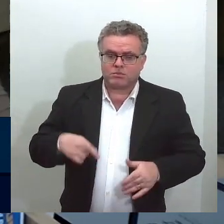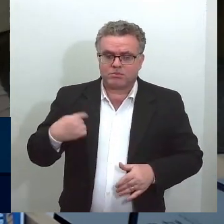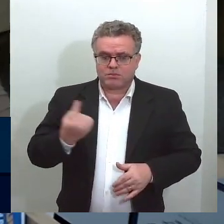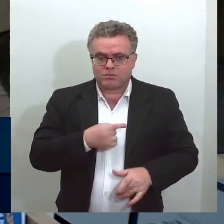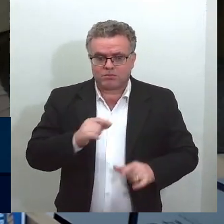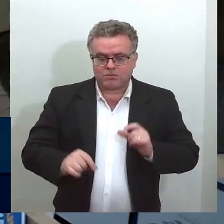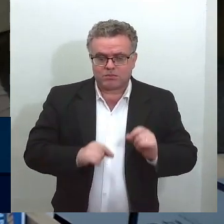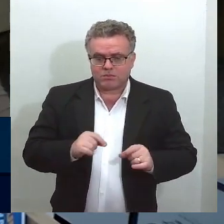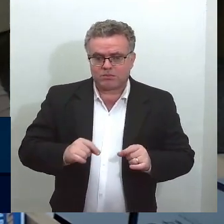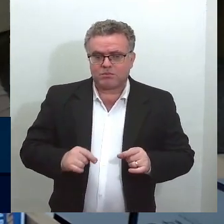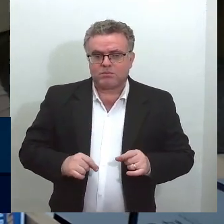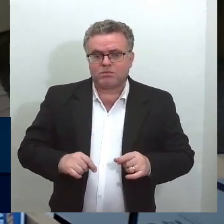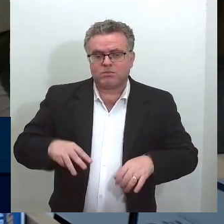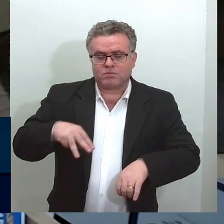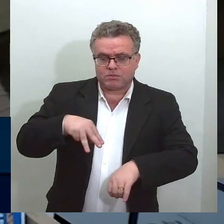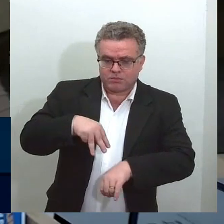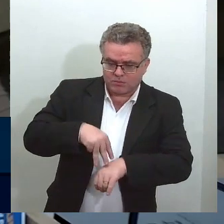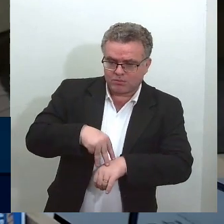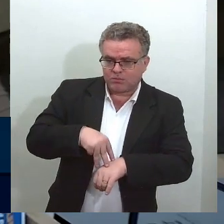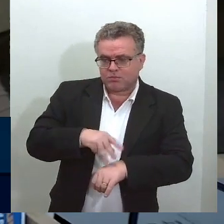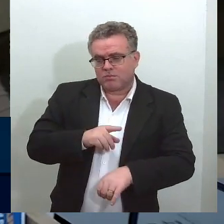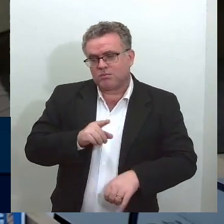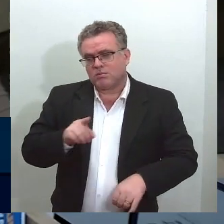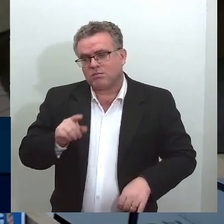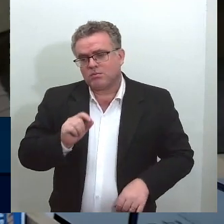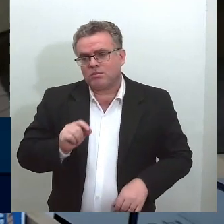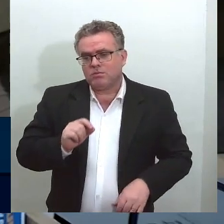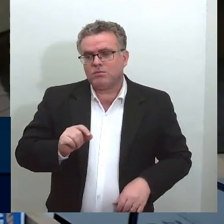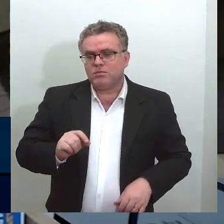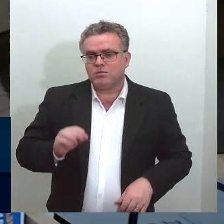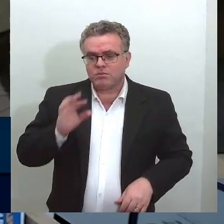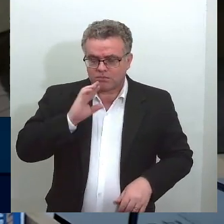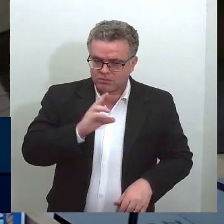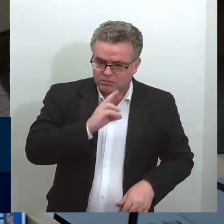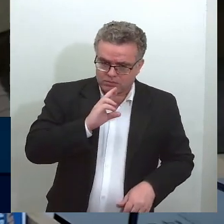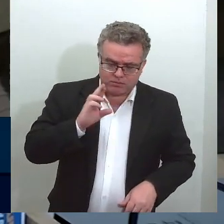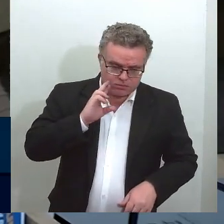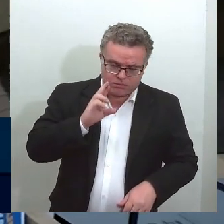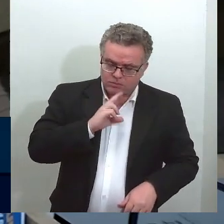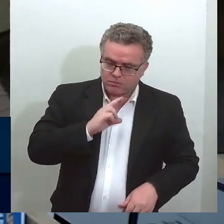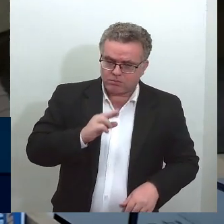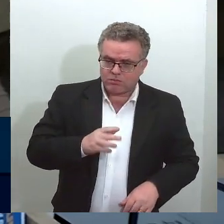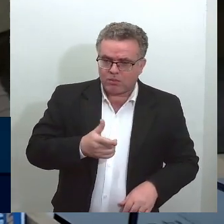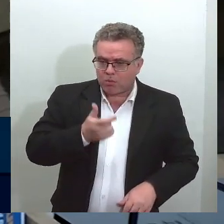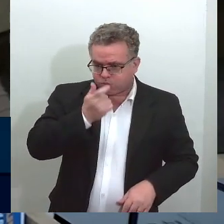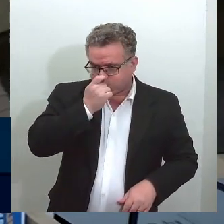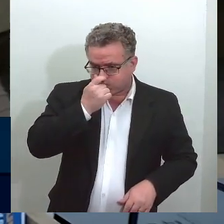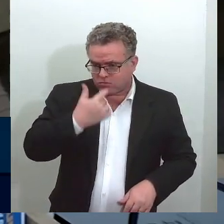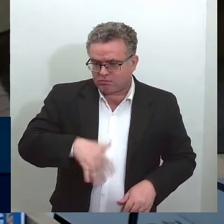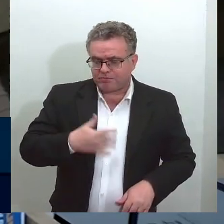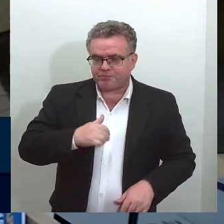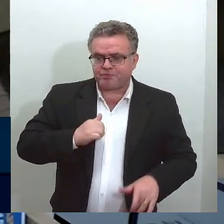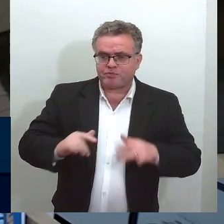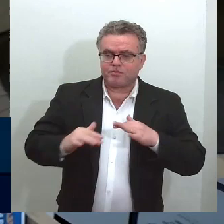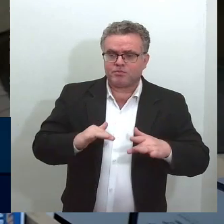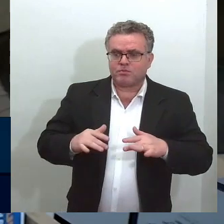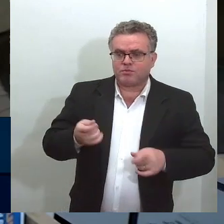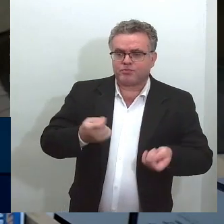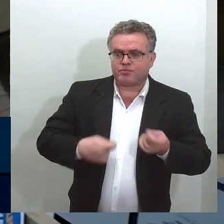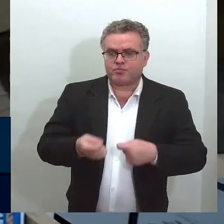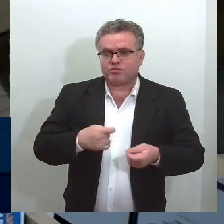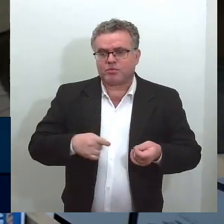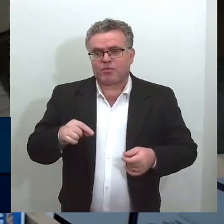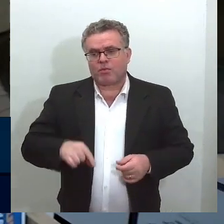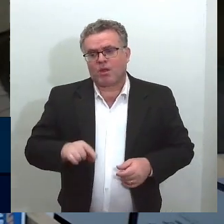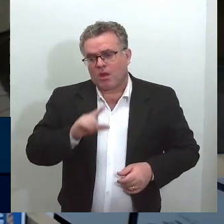os restaurantes cheios, os bares cheios, está movimentando toda a economia, não só em Aracaju, como em todo o estado,